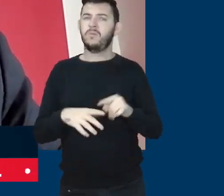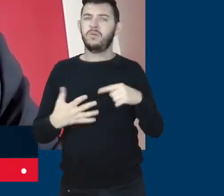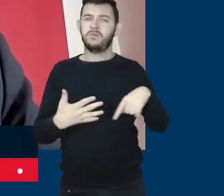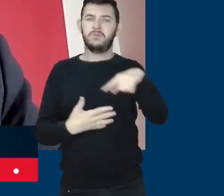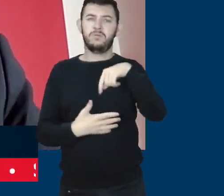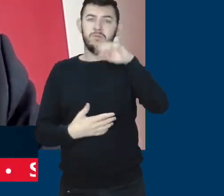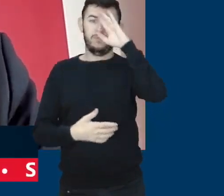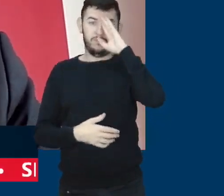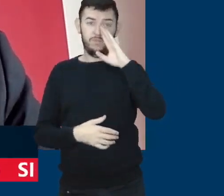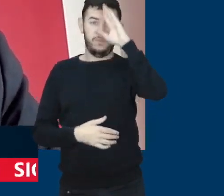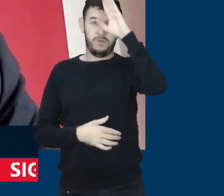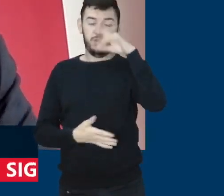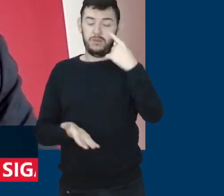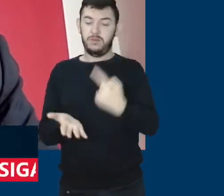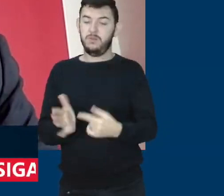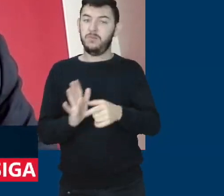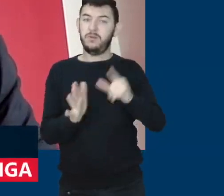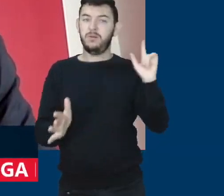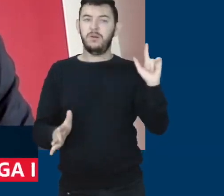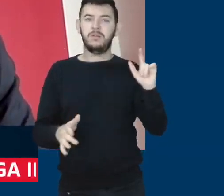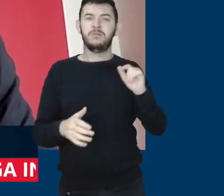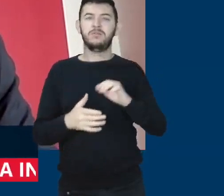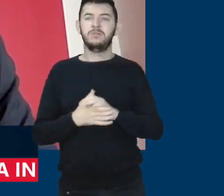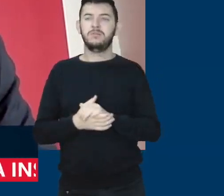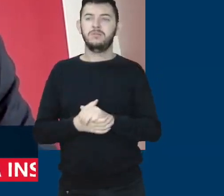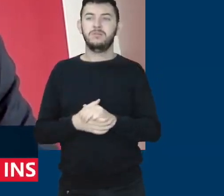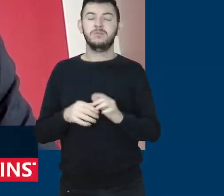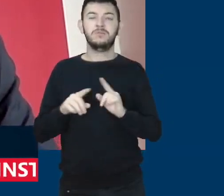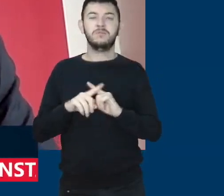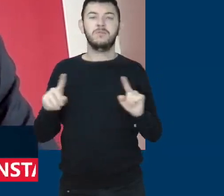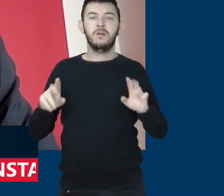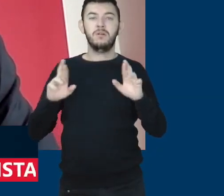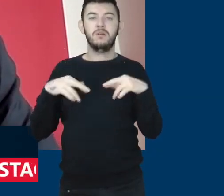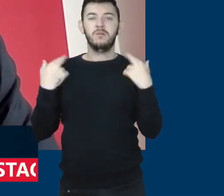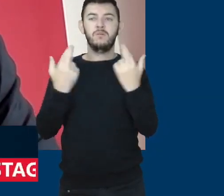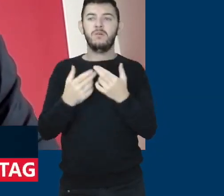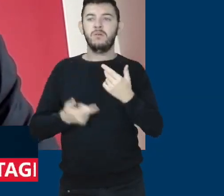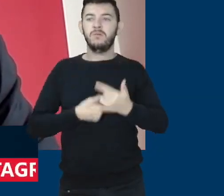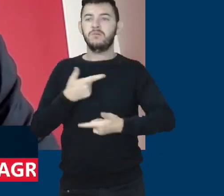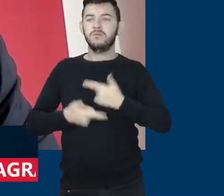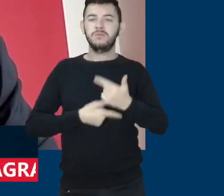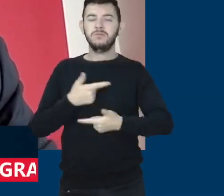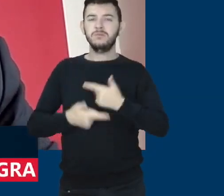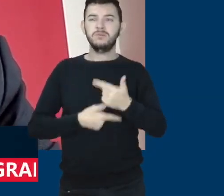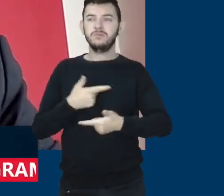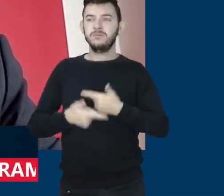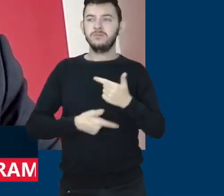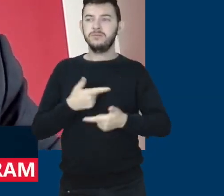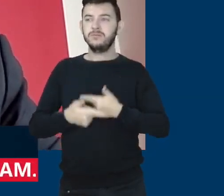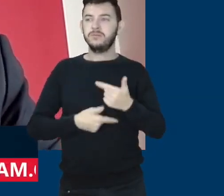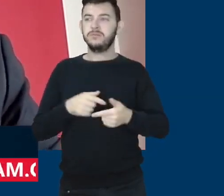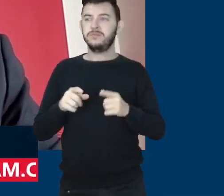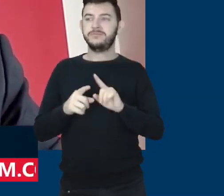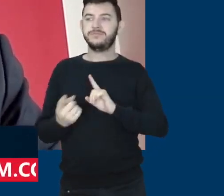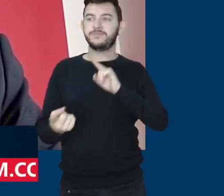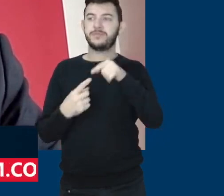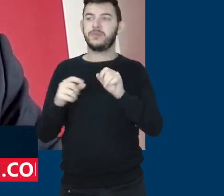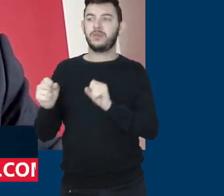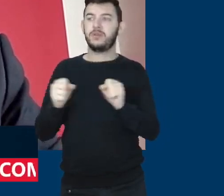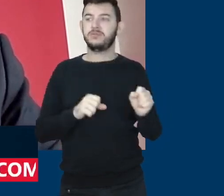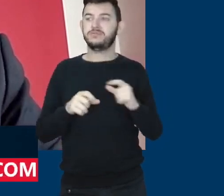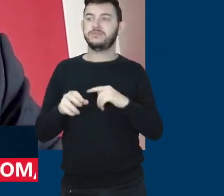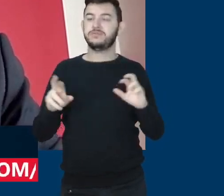já pré-estabelecida na medida que conversaram. Mas eu acho que foi reunião de trabalho para aprimorar essas